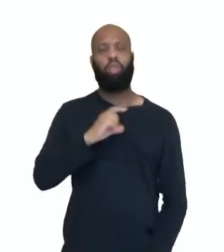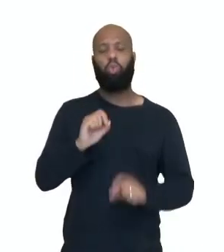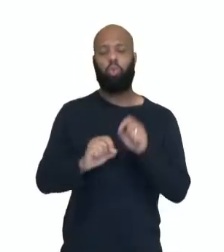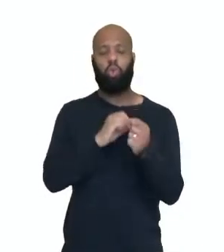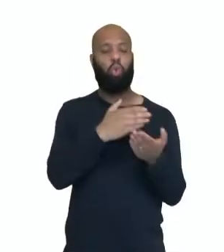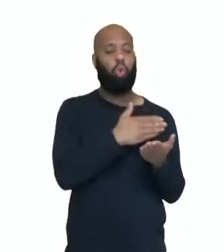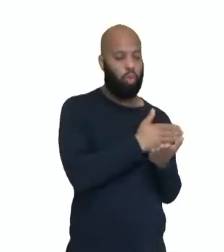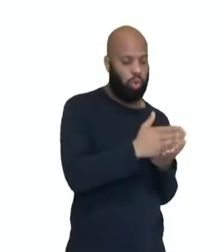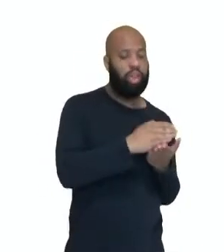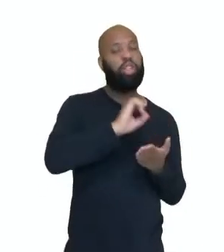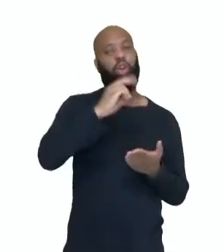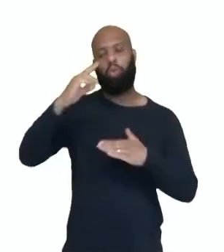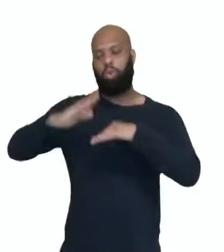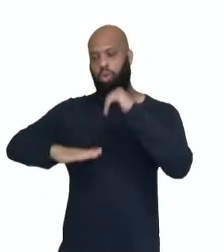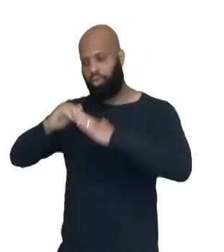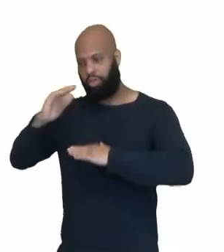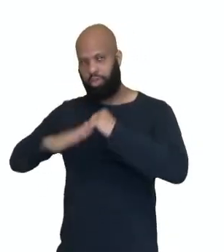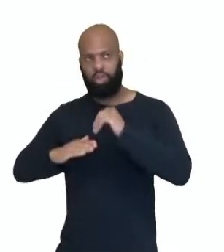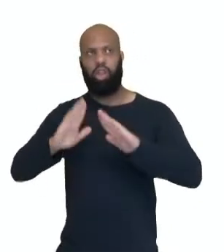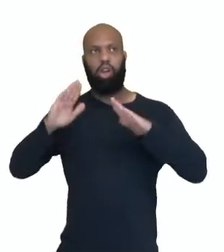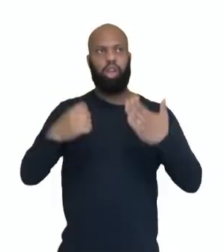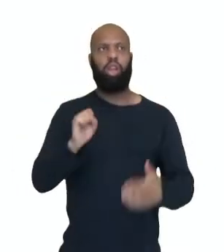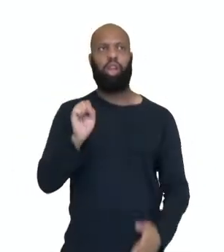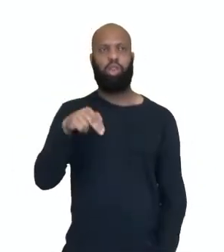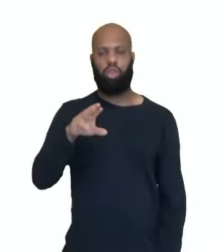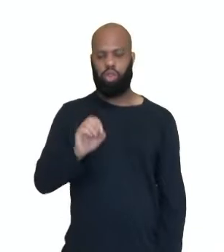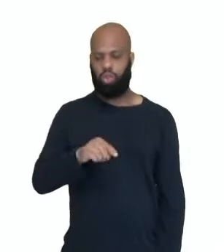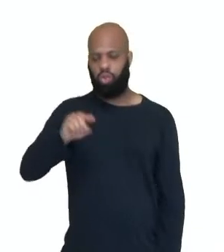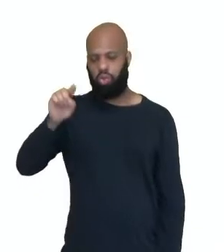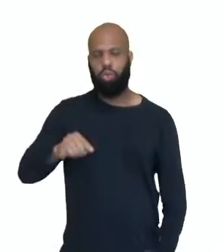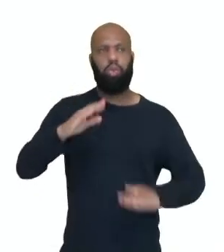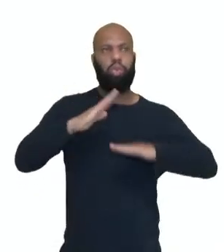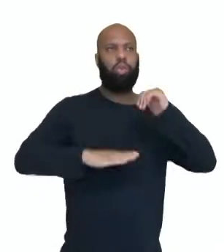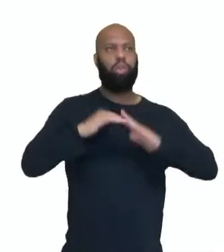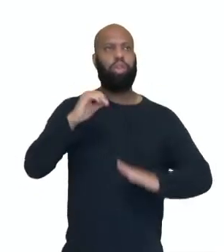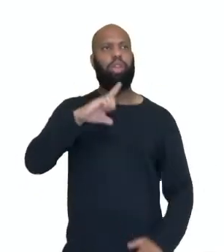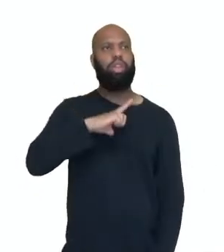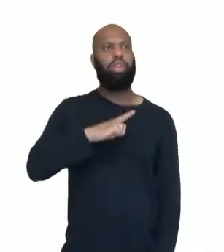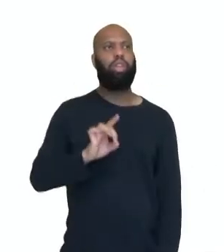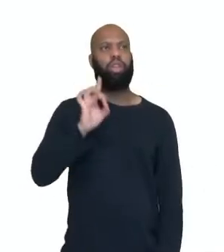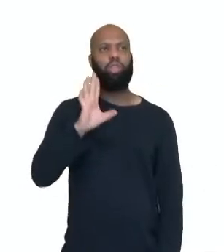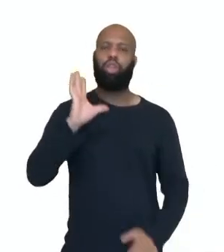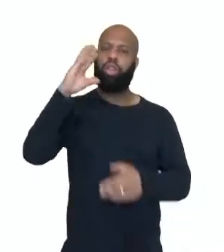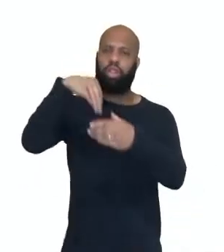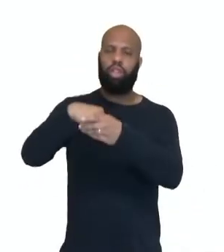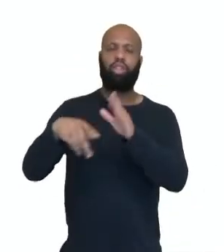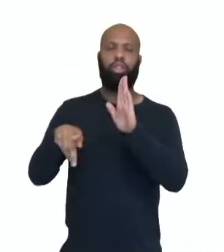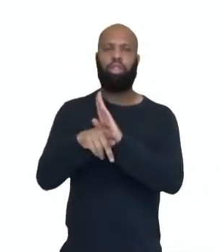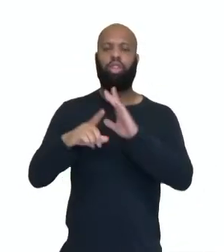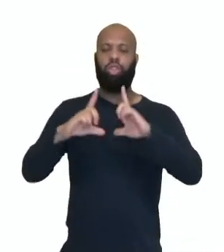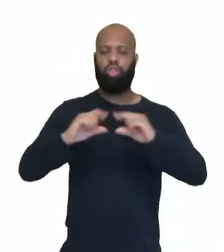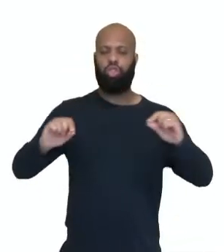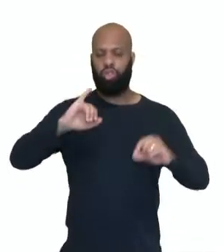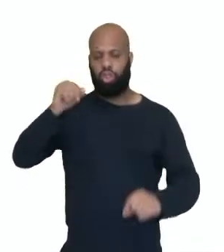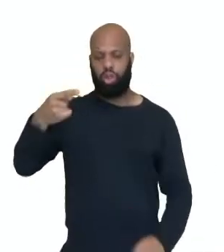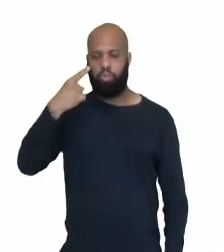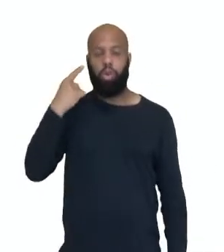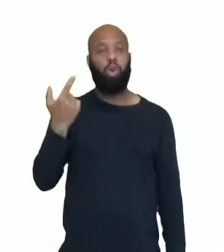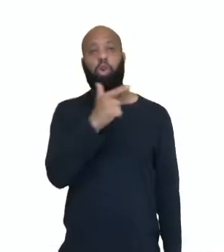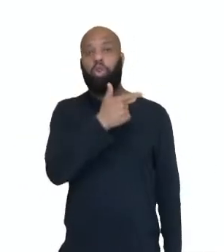dos profissionais. O sumô profissional, ele existe somente dentro do Japão. Não existe